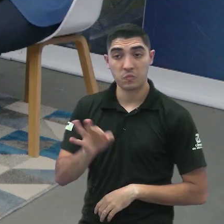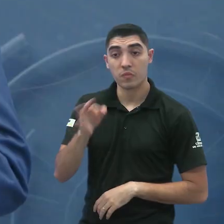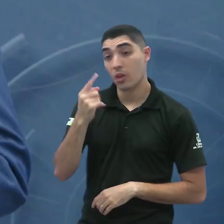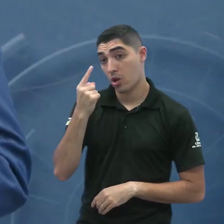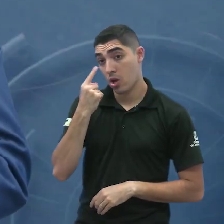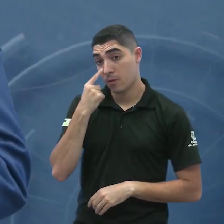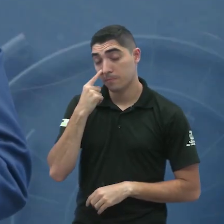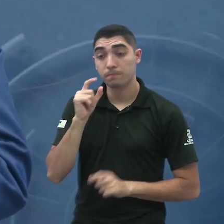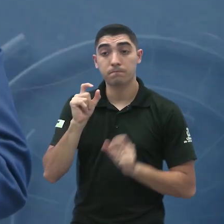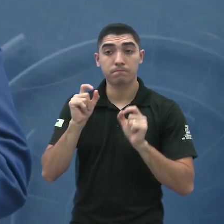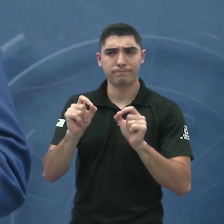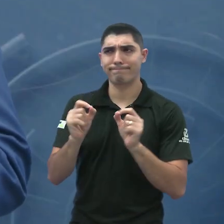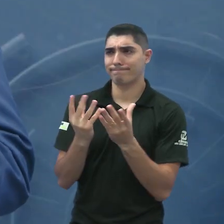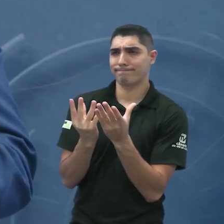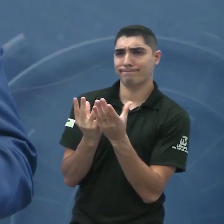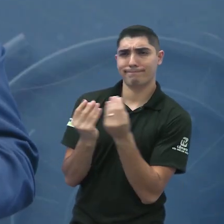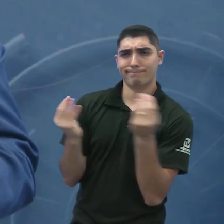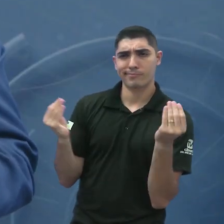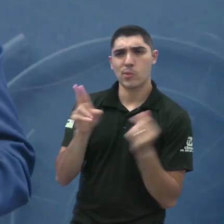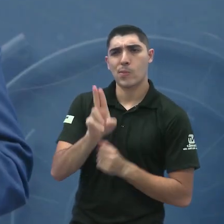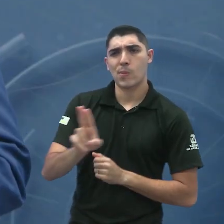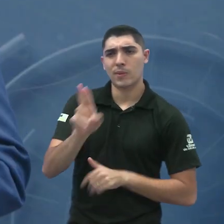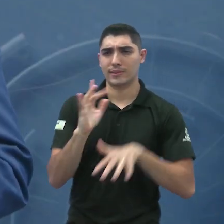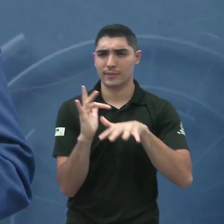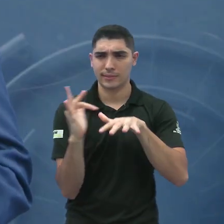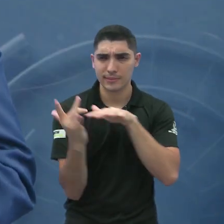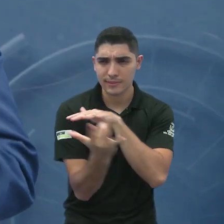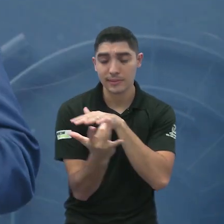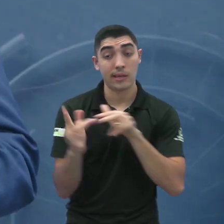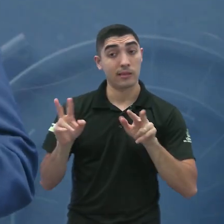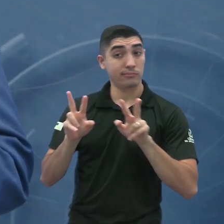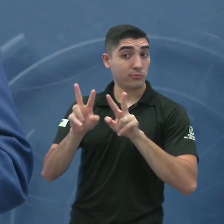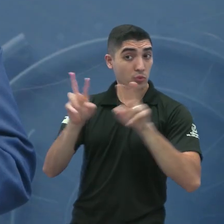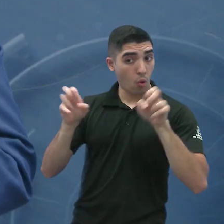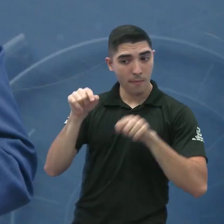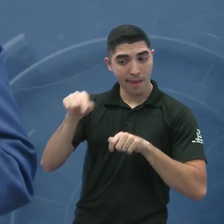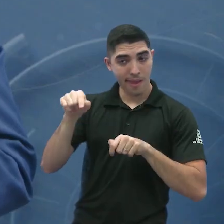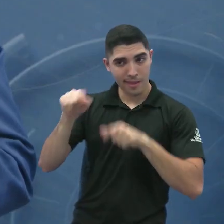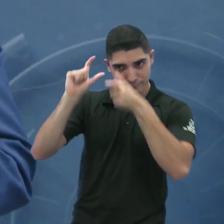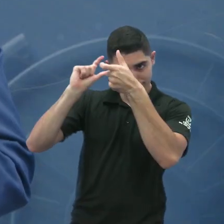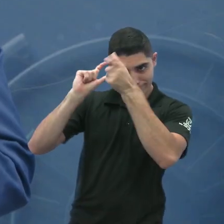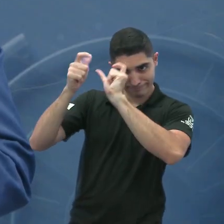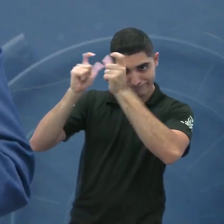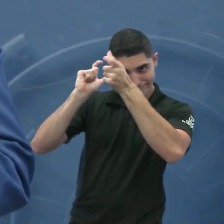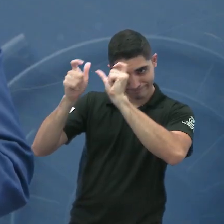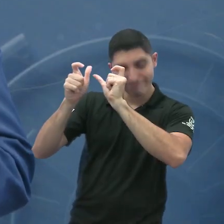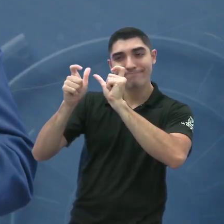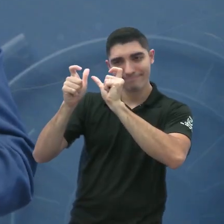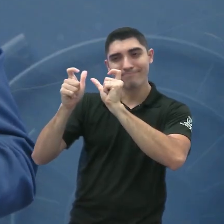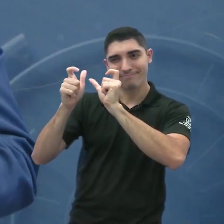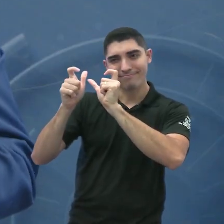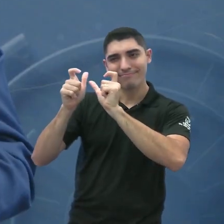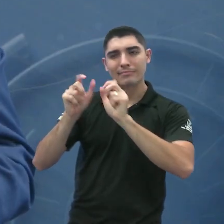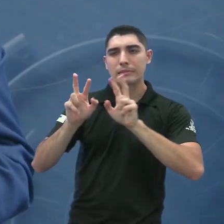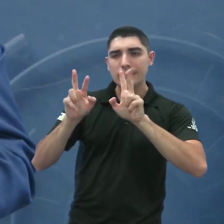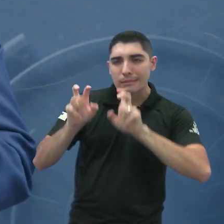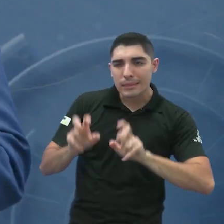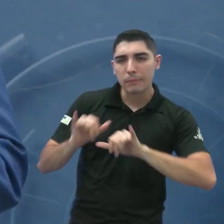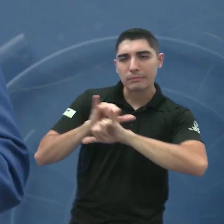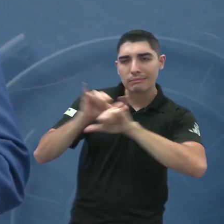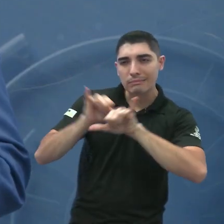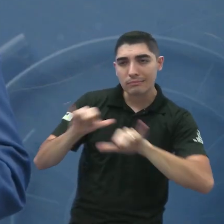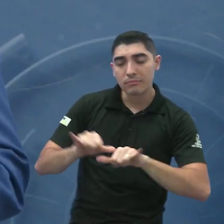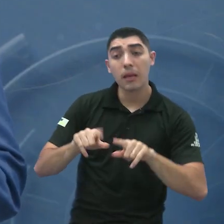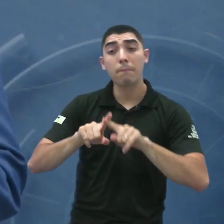só, pessoal, com tanta gente, né, nas redes sociais falando sobre diagnósticos de transtornos mentais,